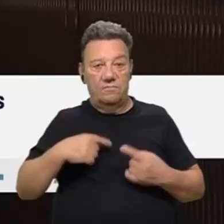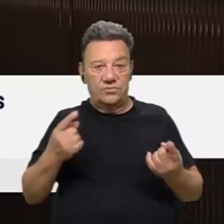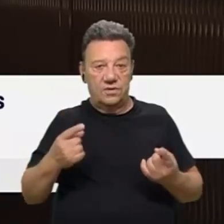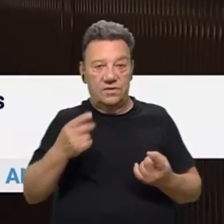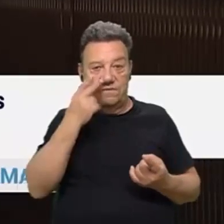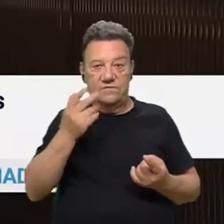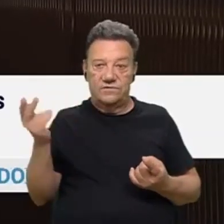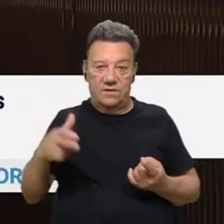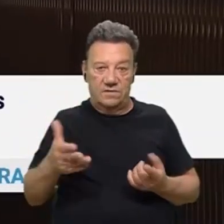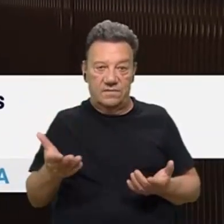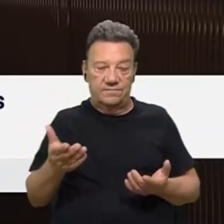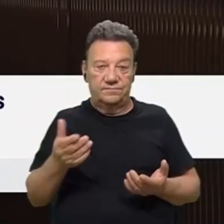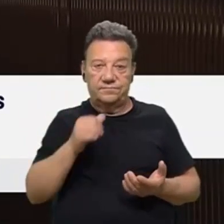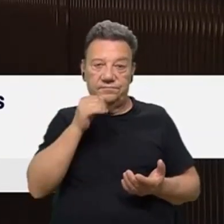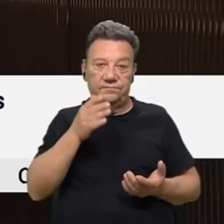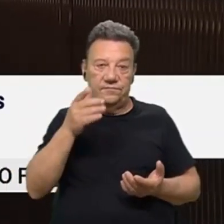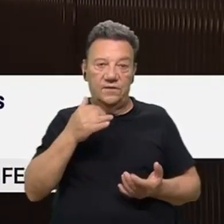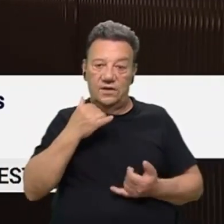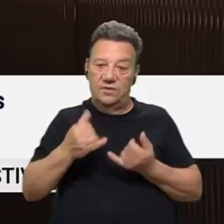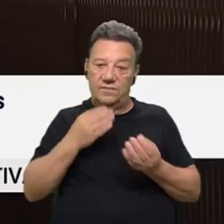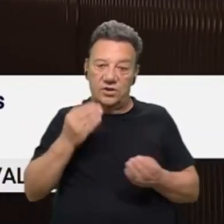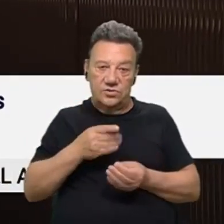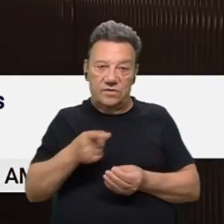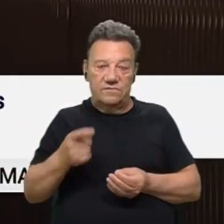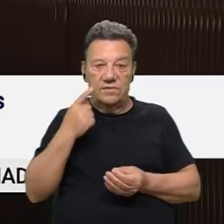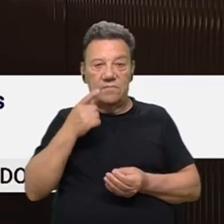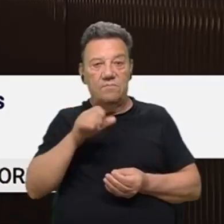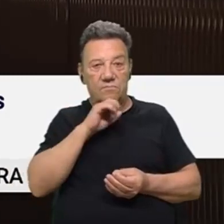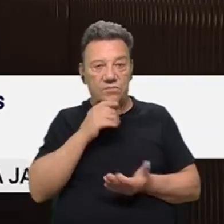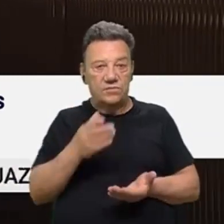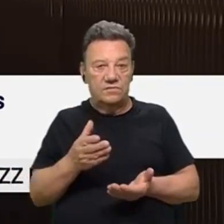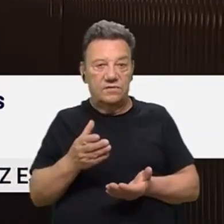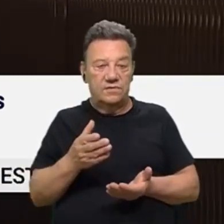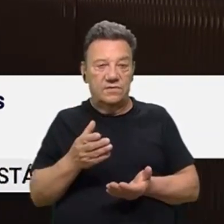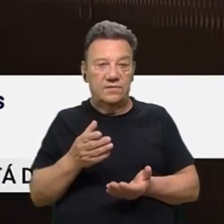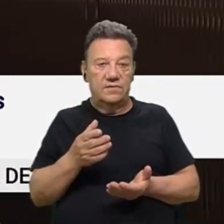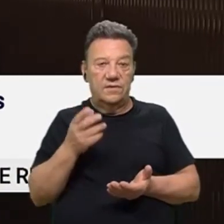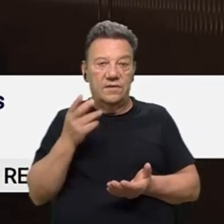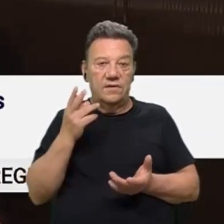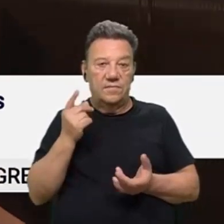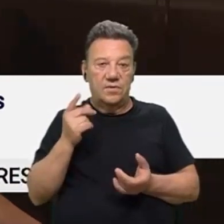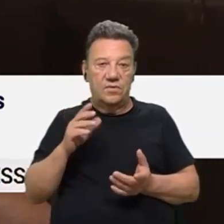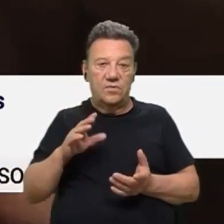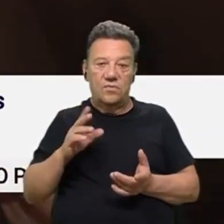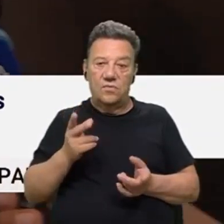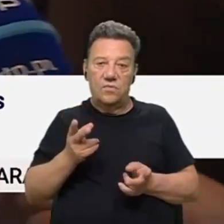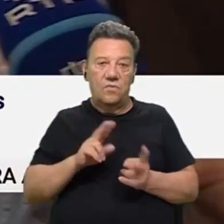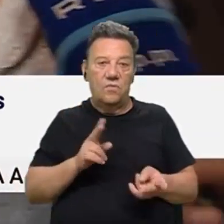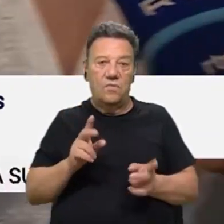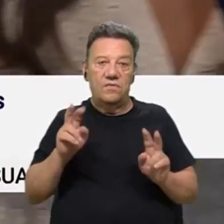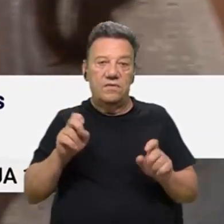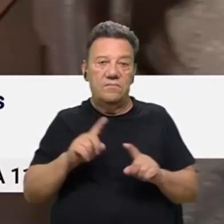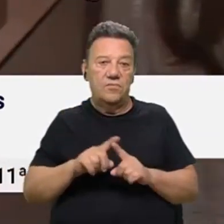as visitantes ah sobretudo as gerações mais novas que é possível ah brincarem com qualquer tipo